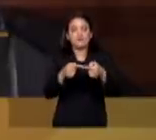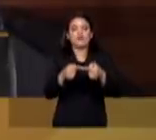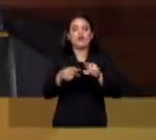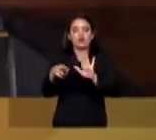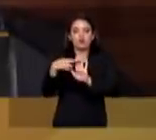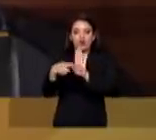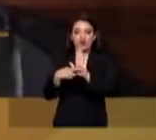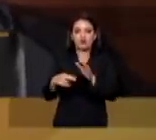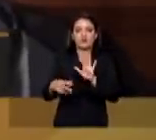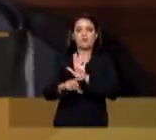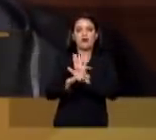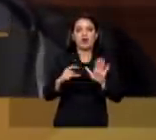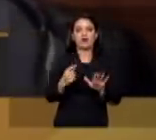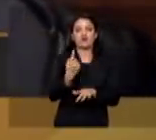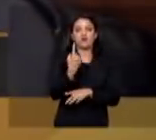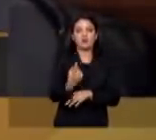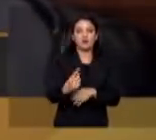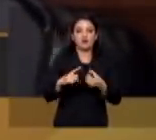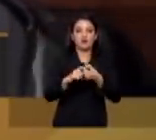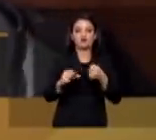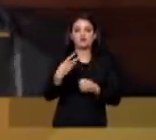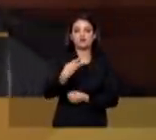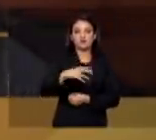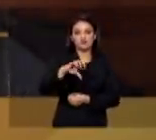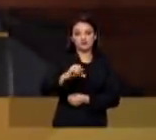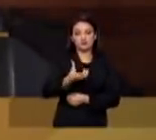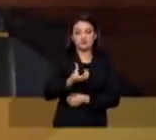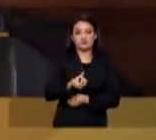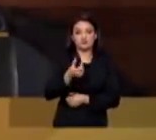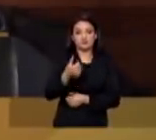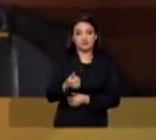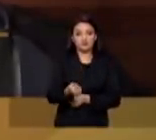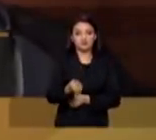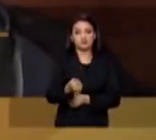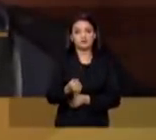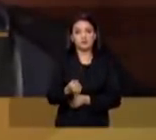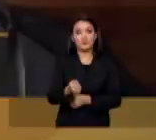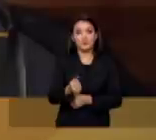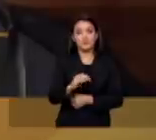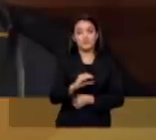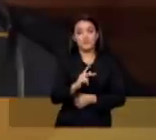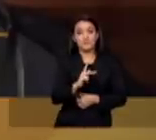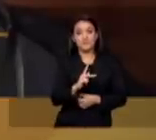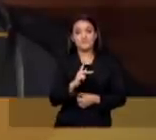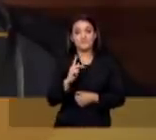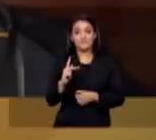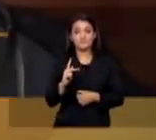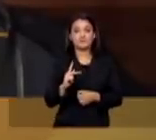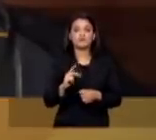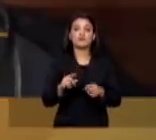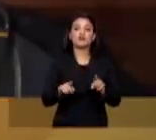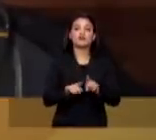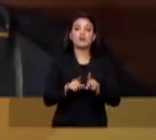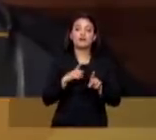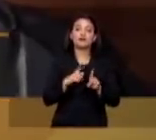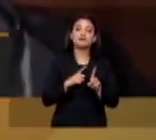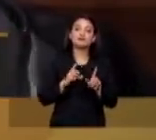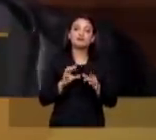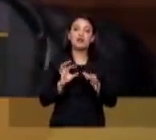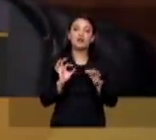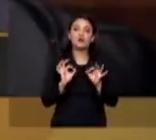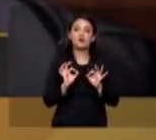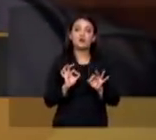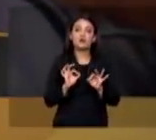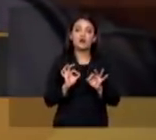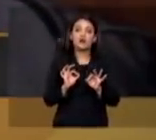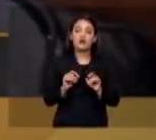artigo 396-A do mesmo Código de Processo Penal. E mais, se insere no contexto em que,